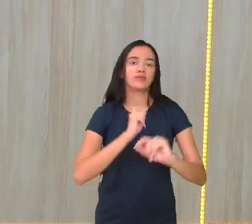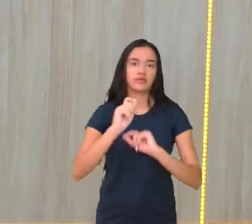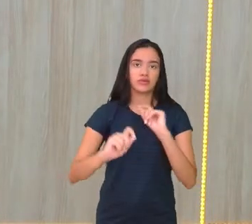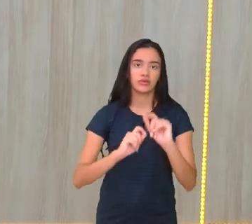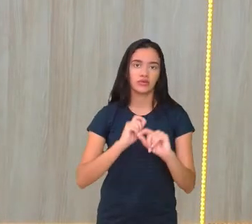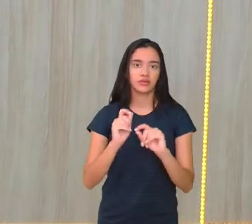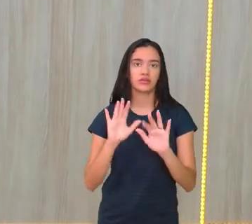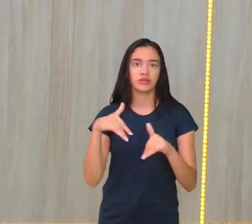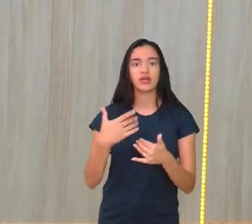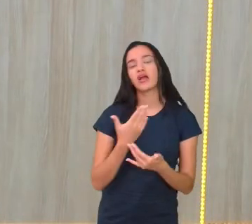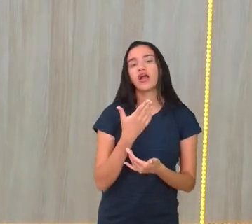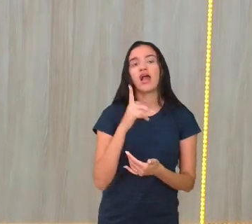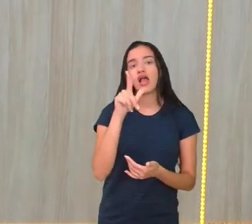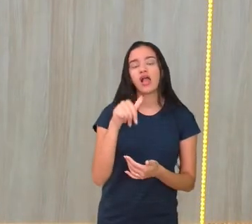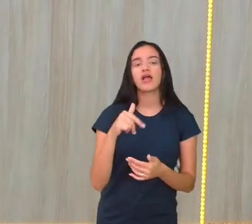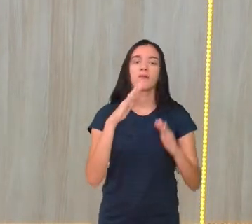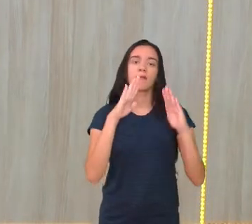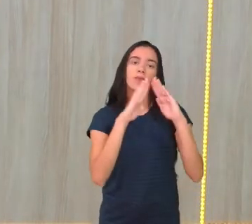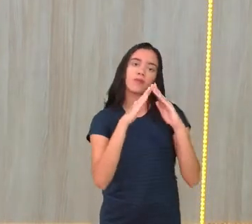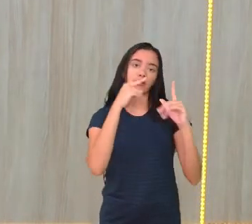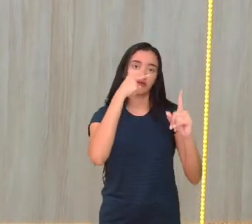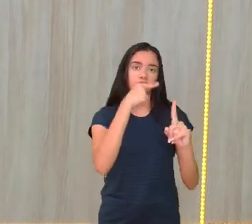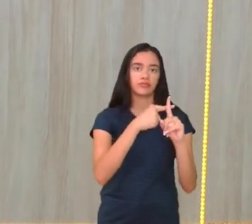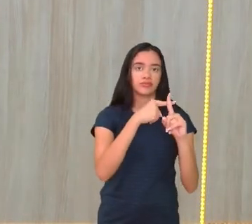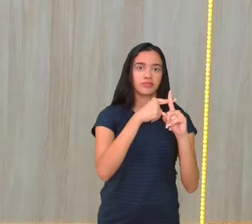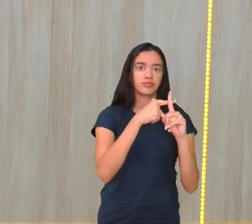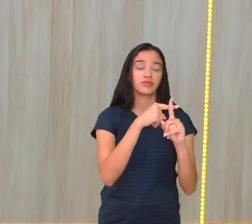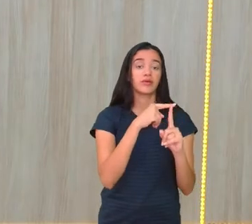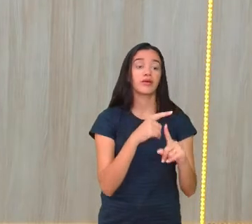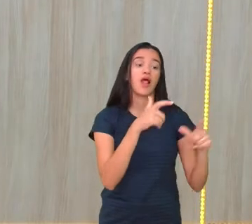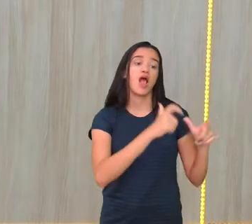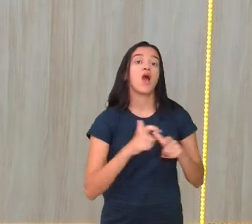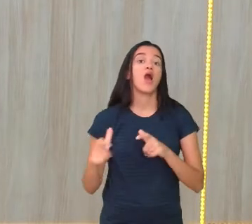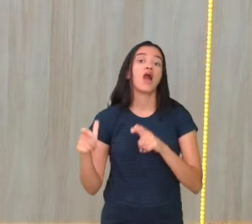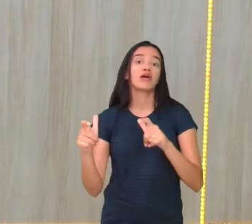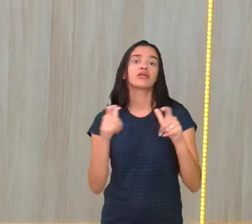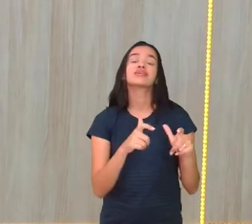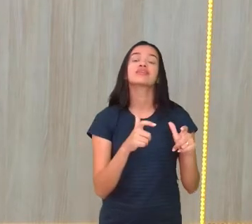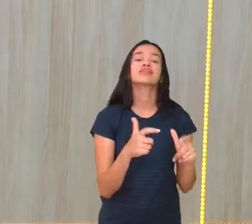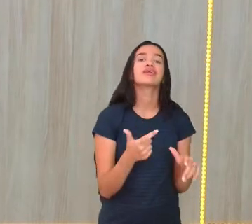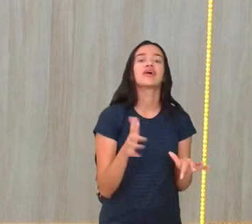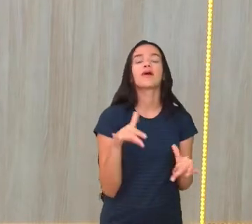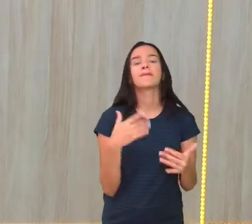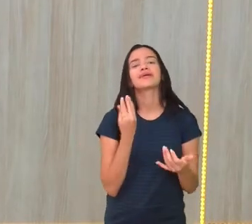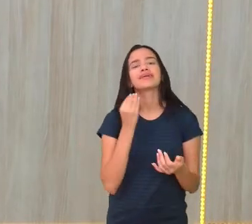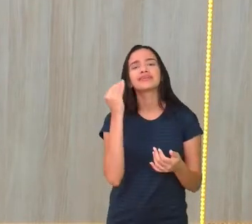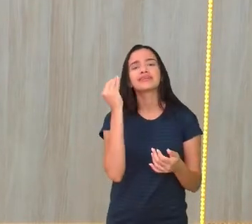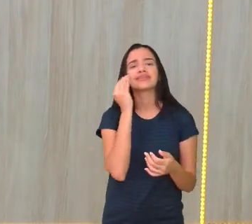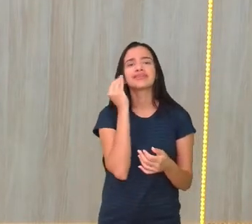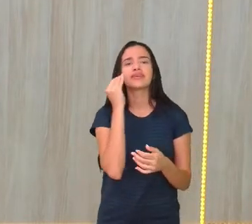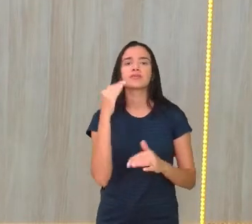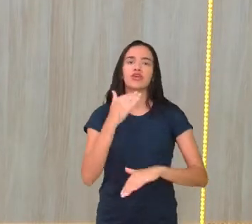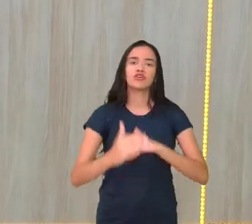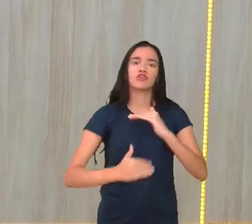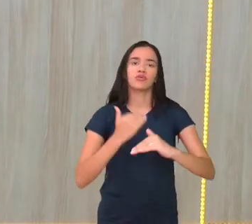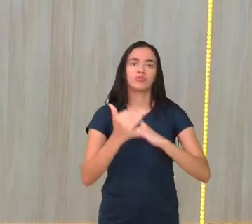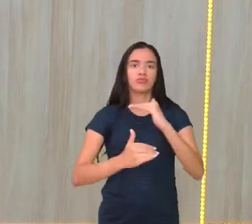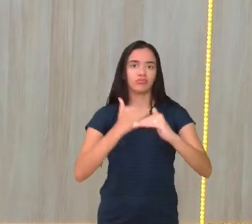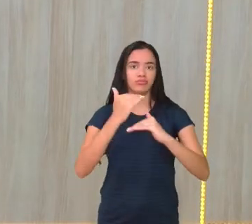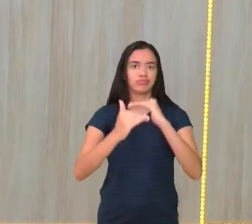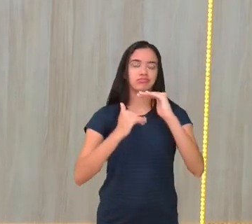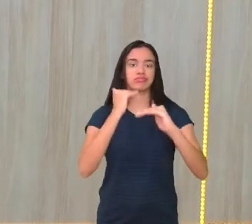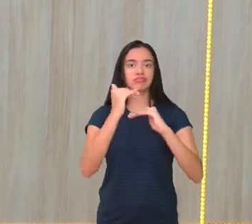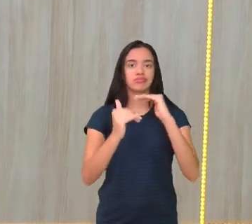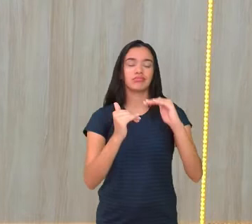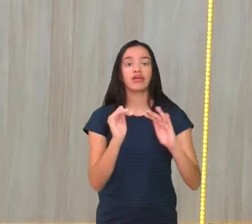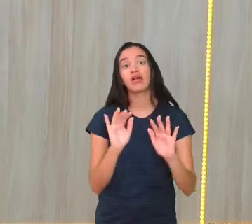o catolicismo romano para outros territórios para tentar conter o avanço do